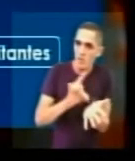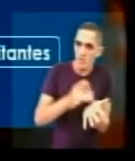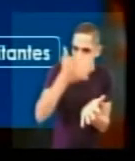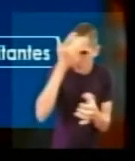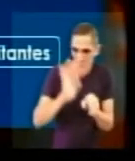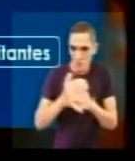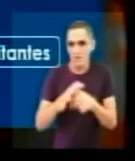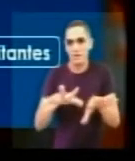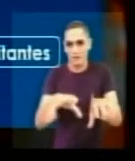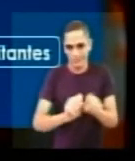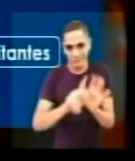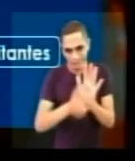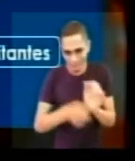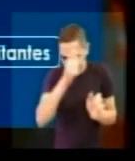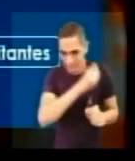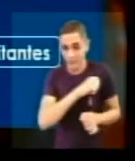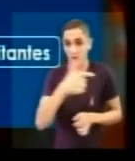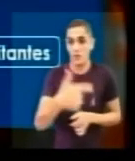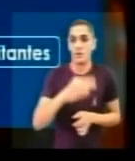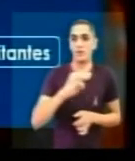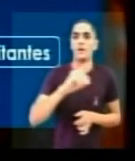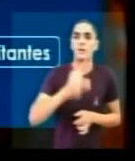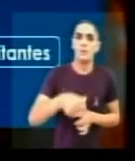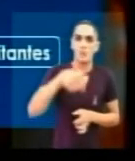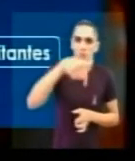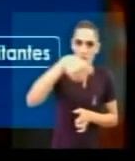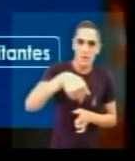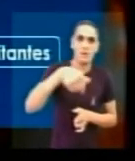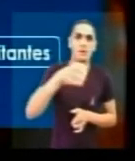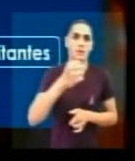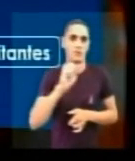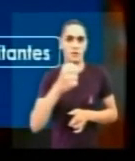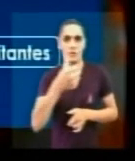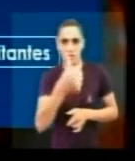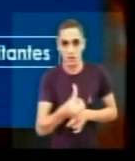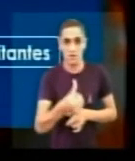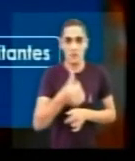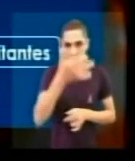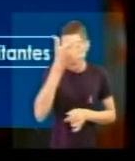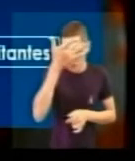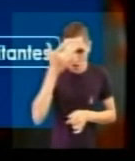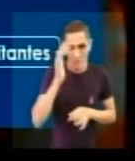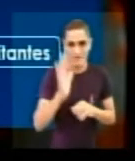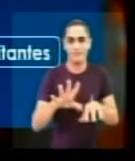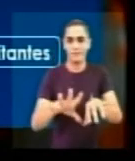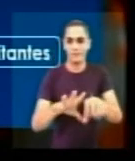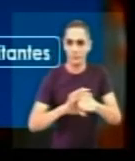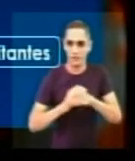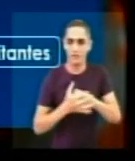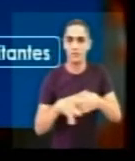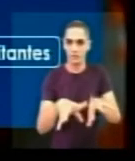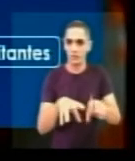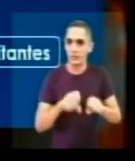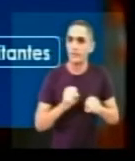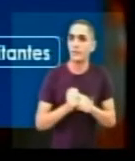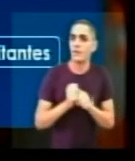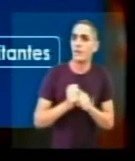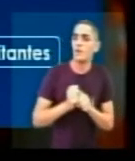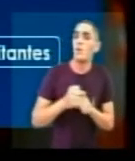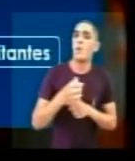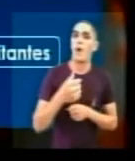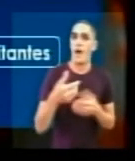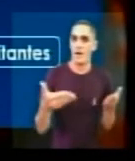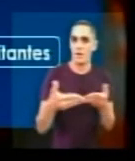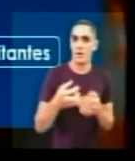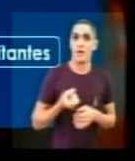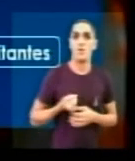23.786 casos. Desses positivos, nós tivemos 642 óbitos. Aí